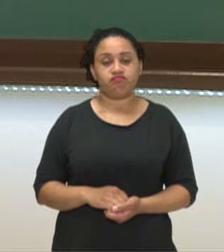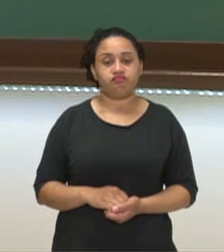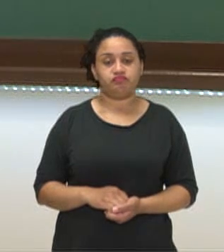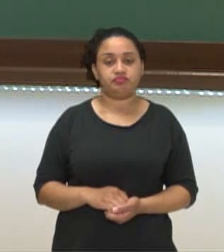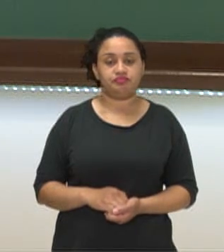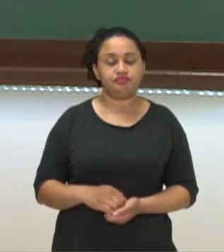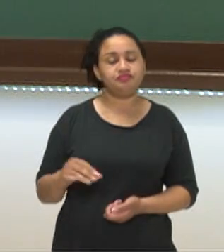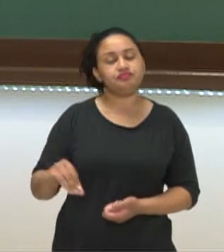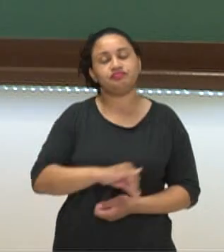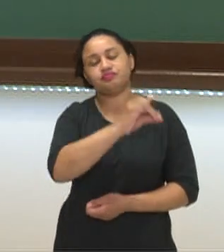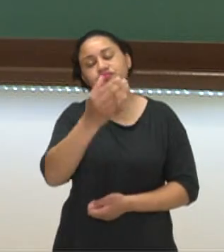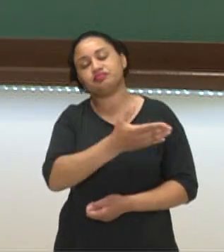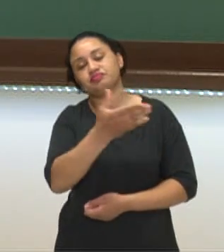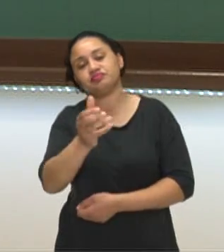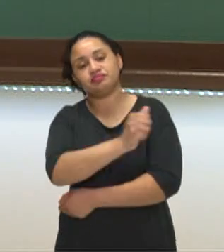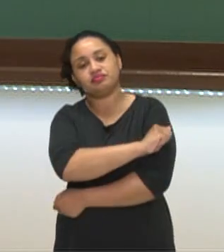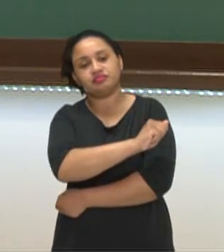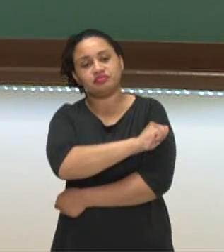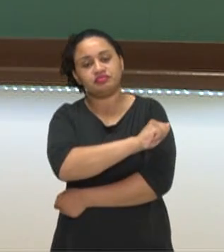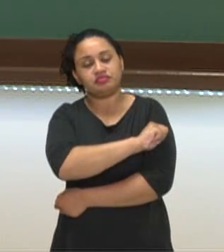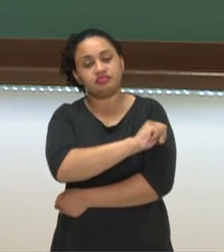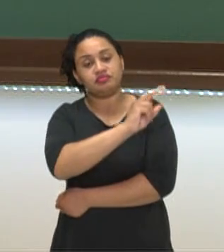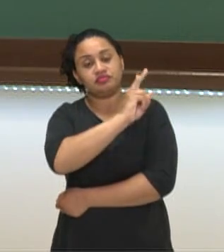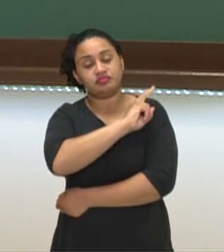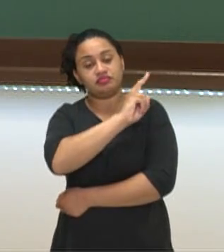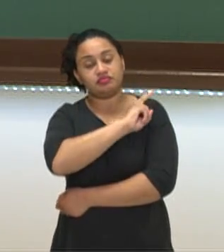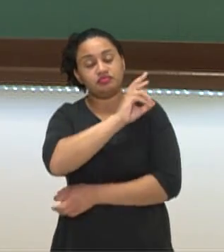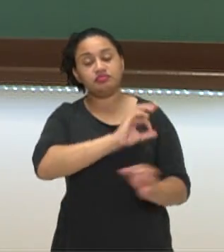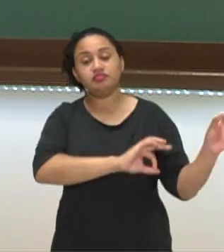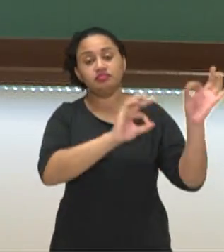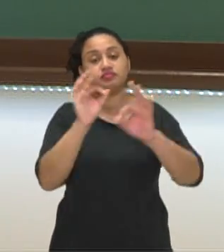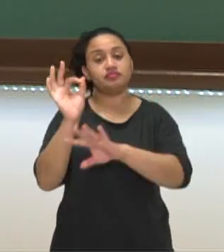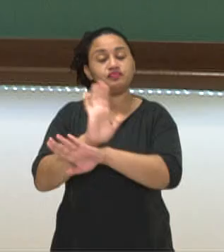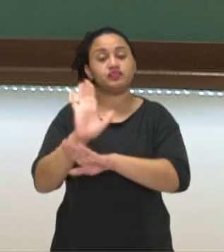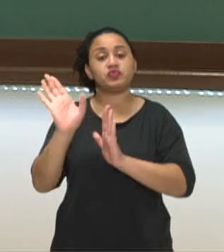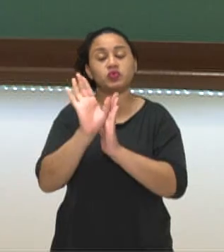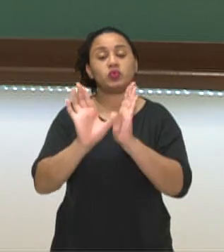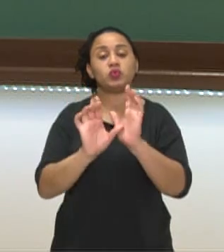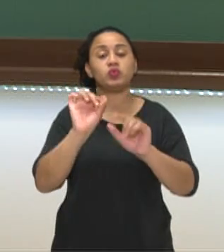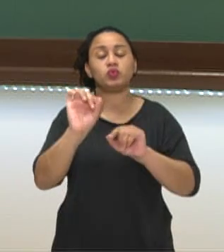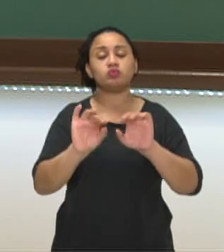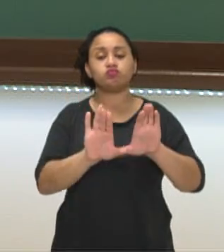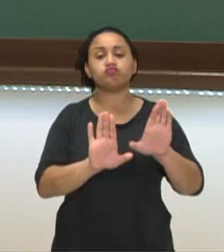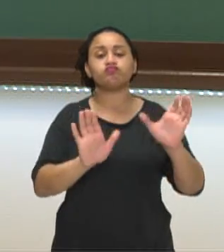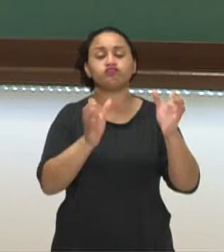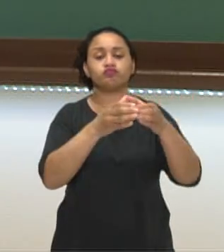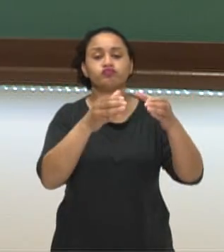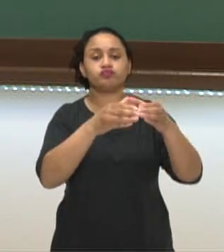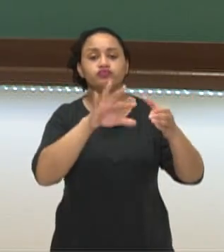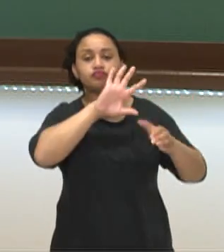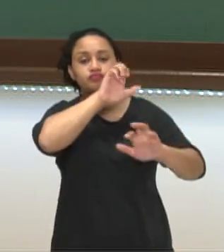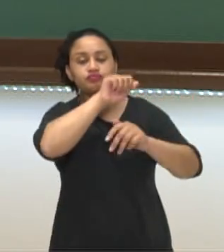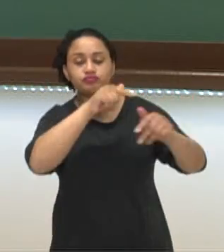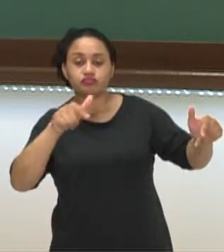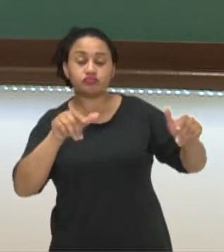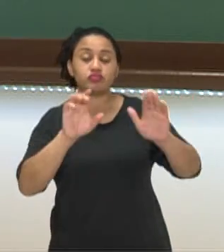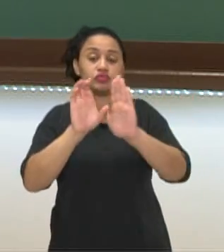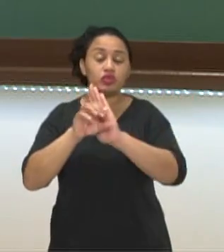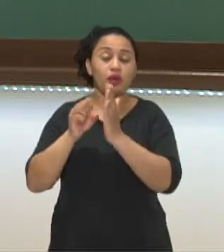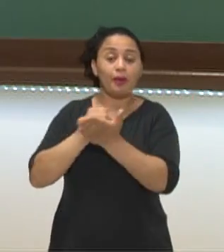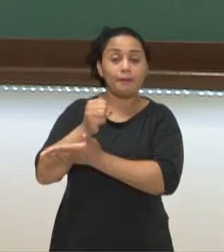Olá, estudantes da segunda série do ensino médio. Neste vídeo vamos falar sobre Reino Animalia, conceitos fundamentais